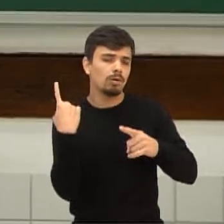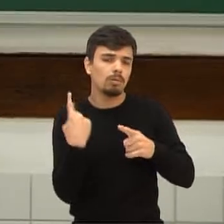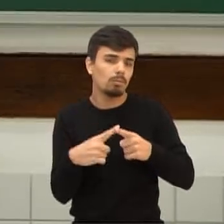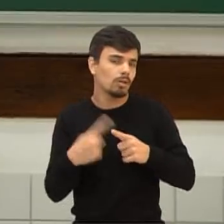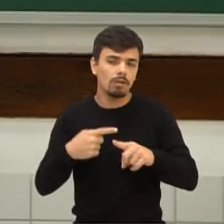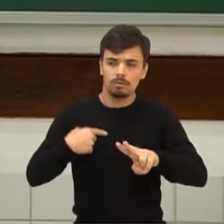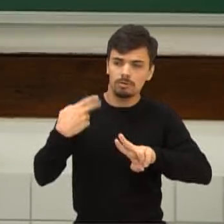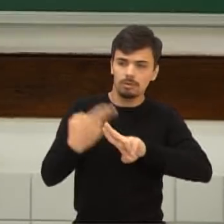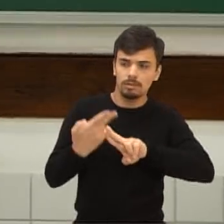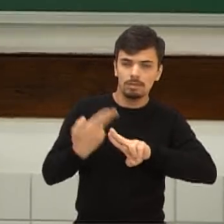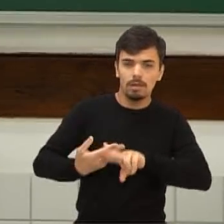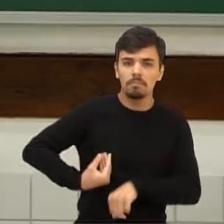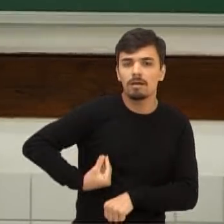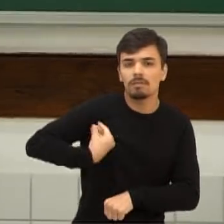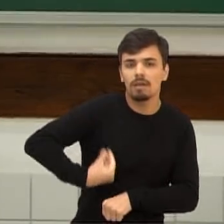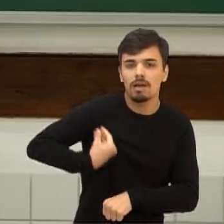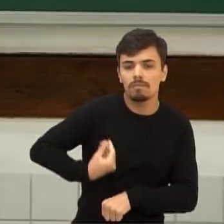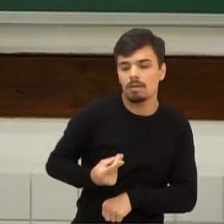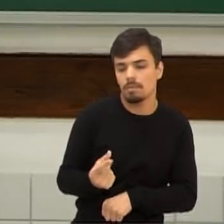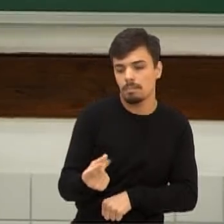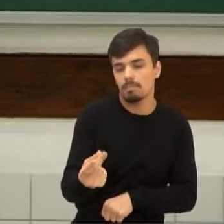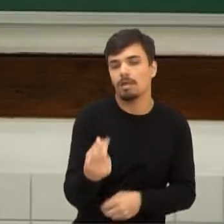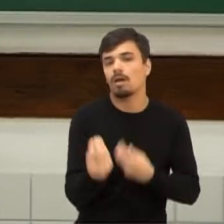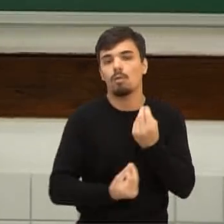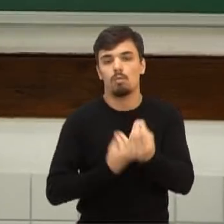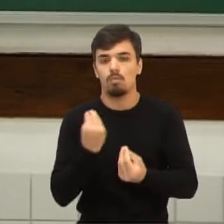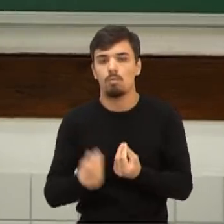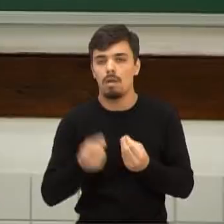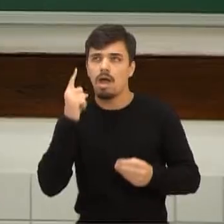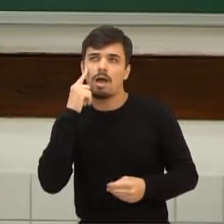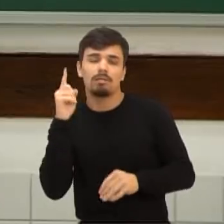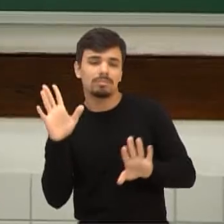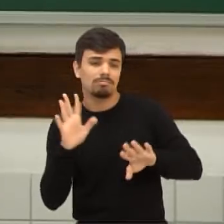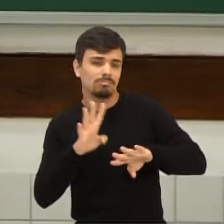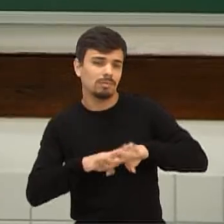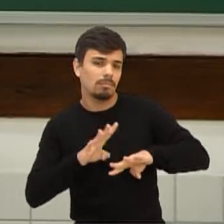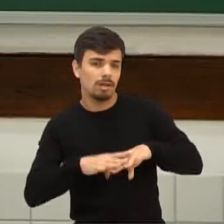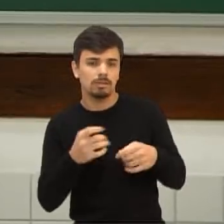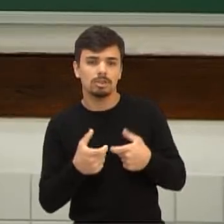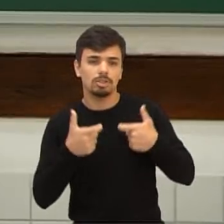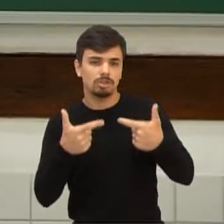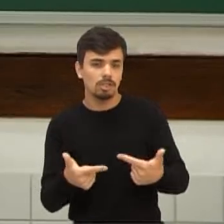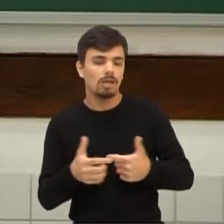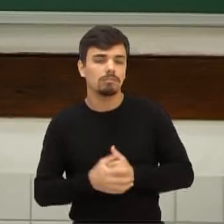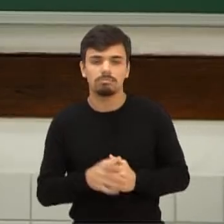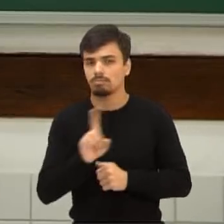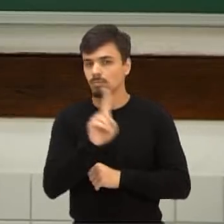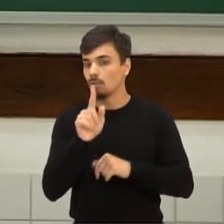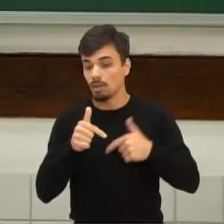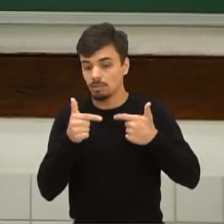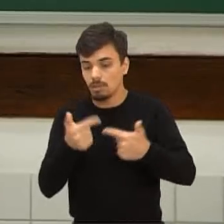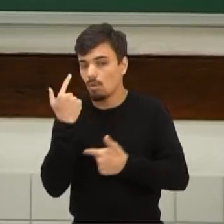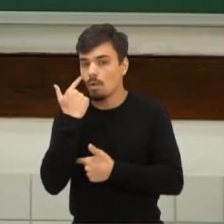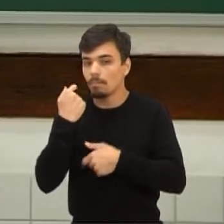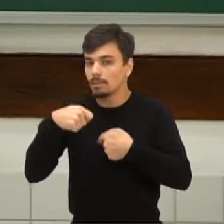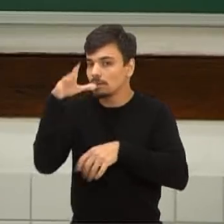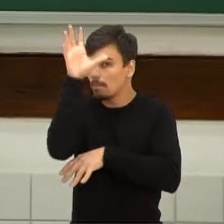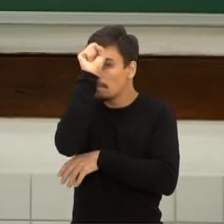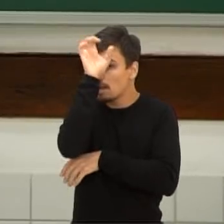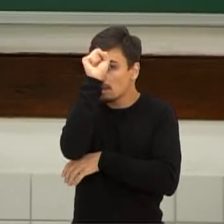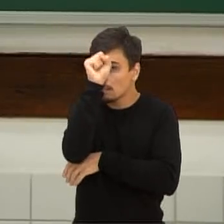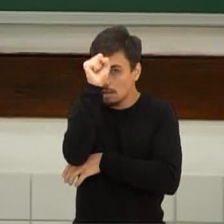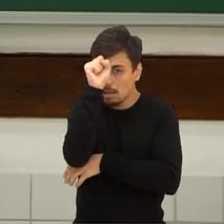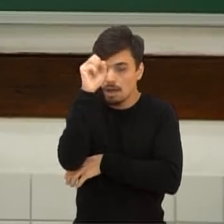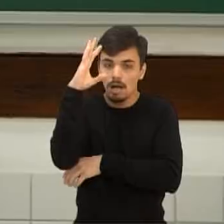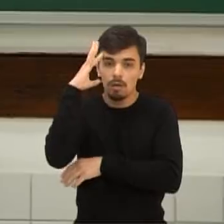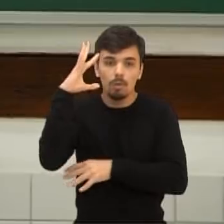eu vou usar isso, prof, na minha vida? Ai, matemática é chato. Não é chato, a gente tem que aprender